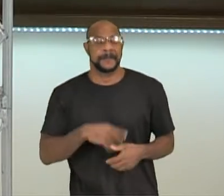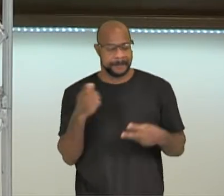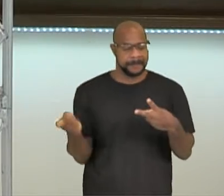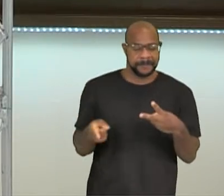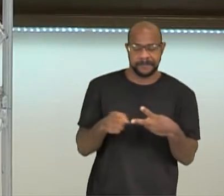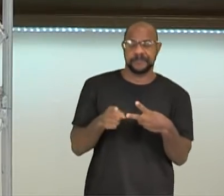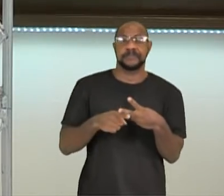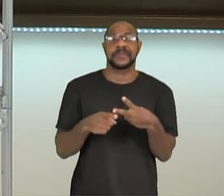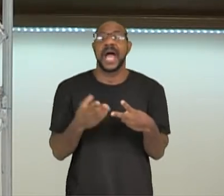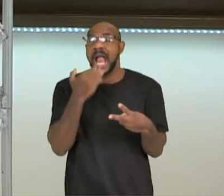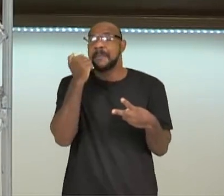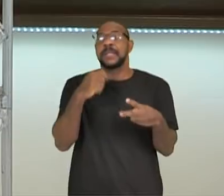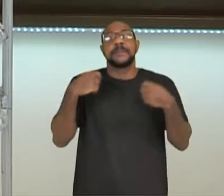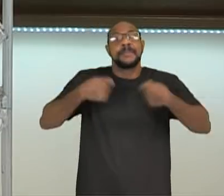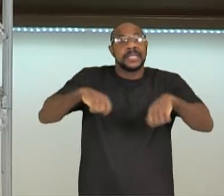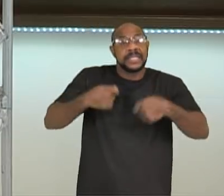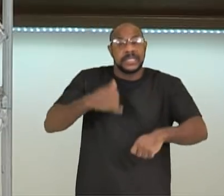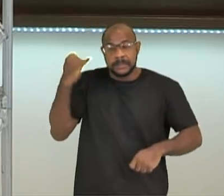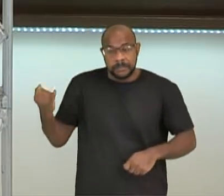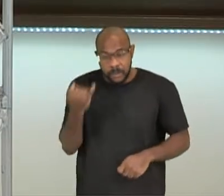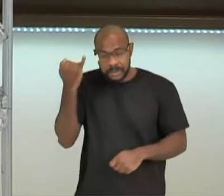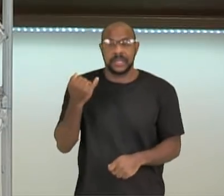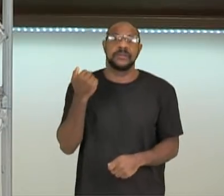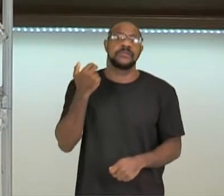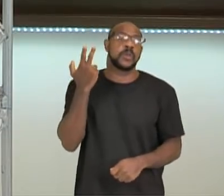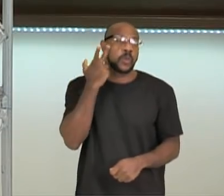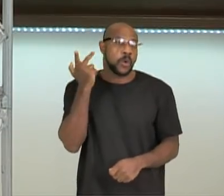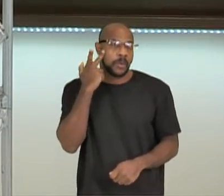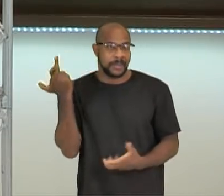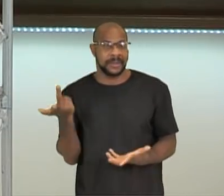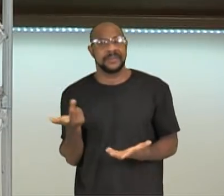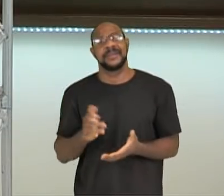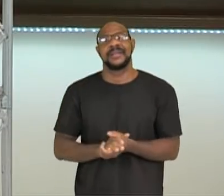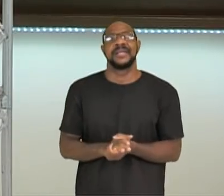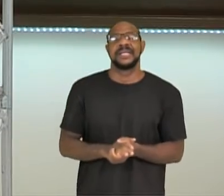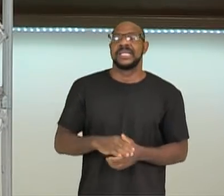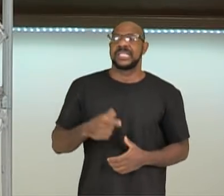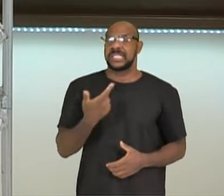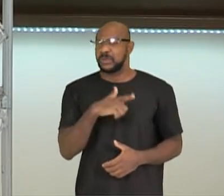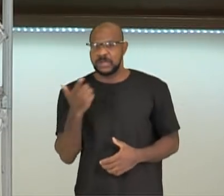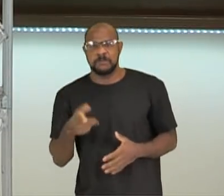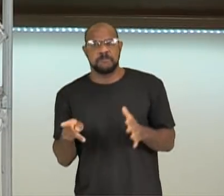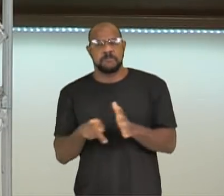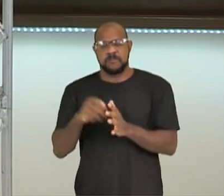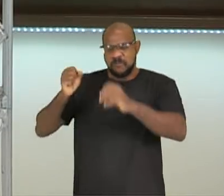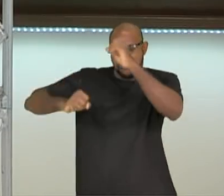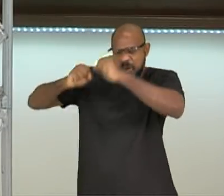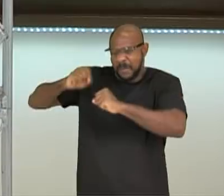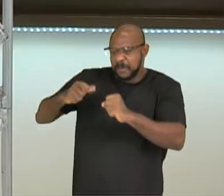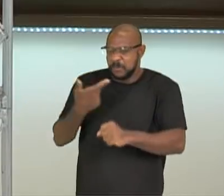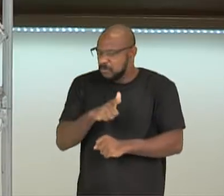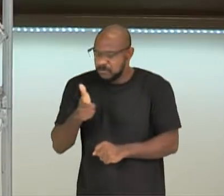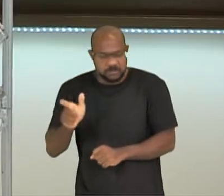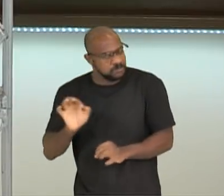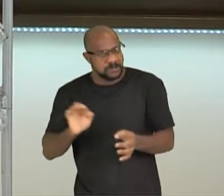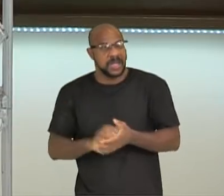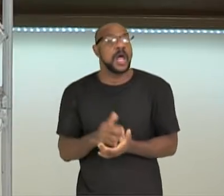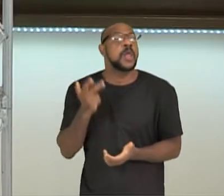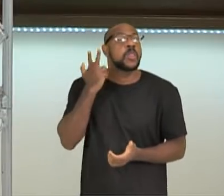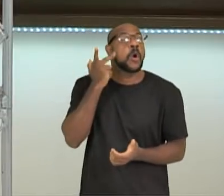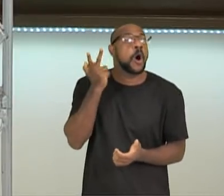deve priorizar, os mais naturais, né? Aqueles com menos condimentos, menos aditivos químicos,